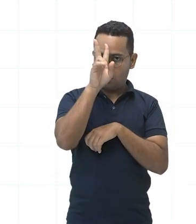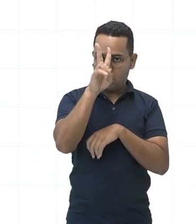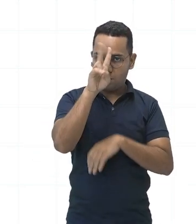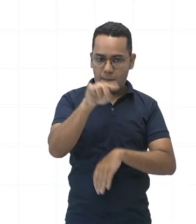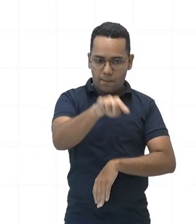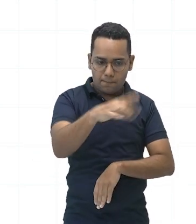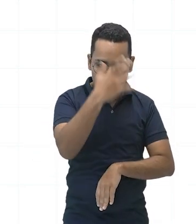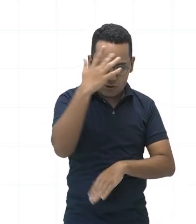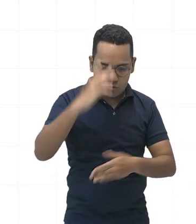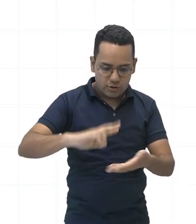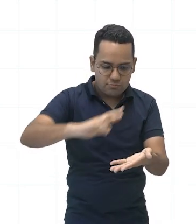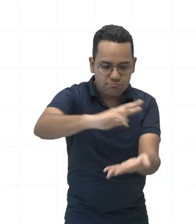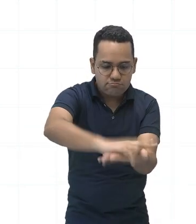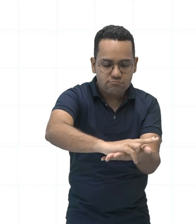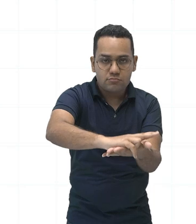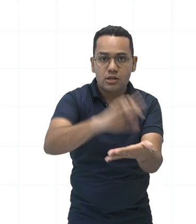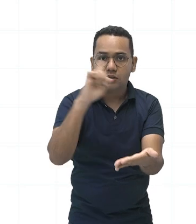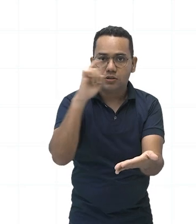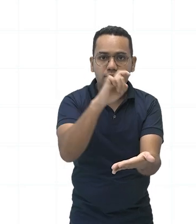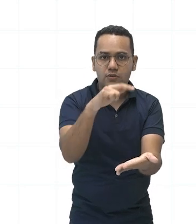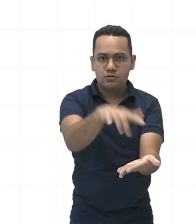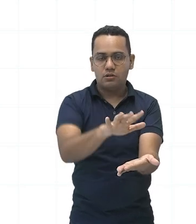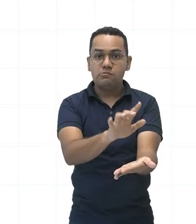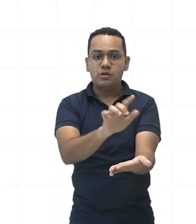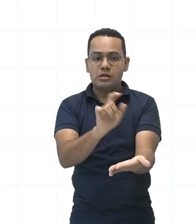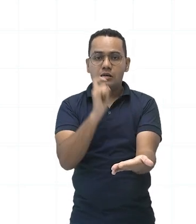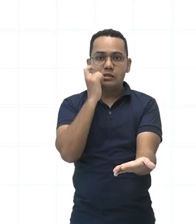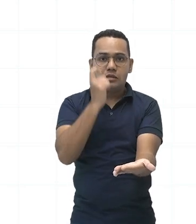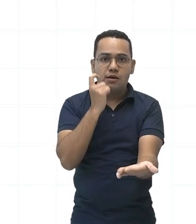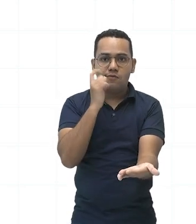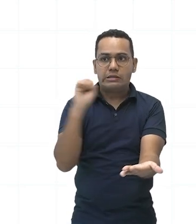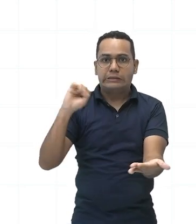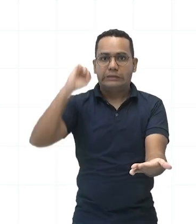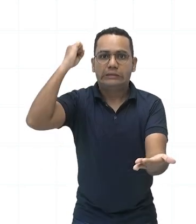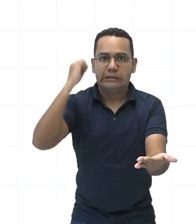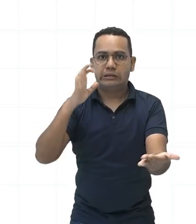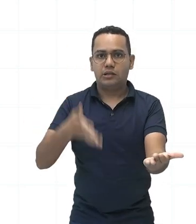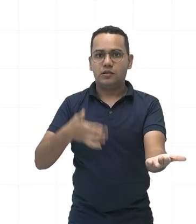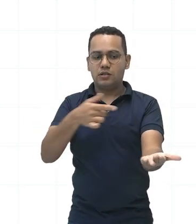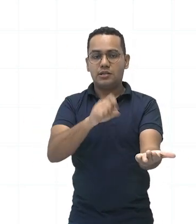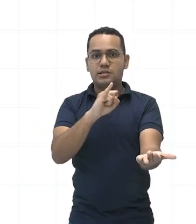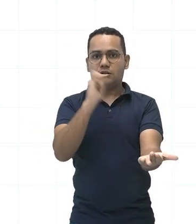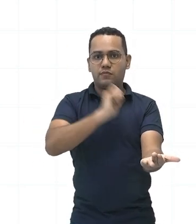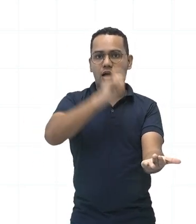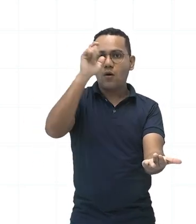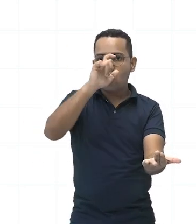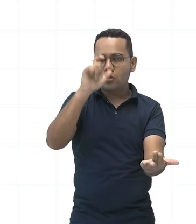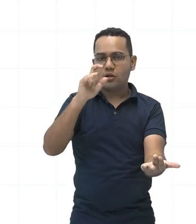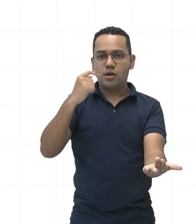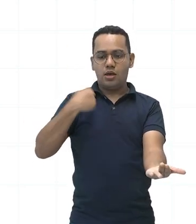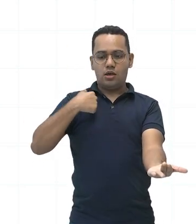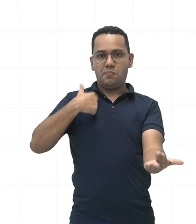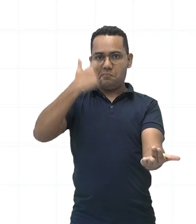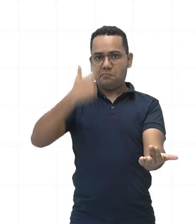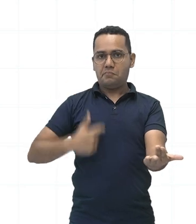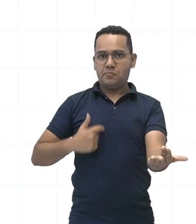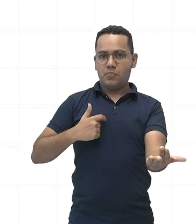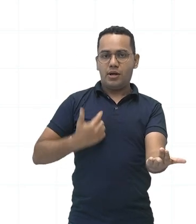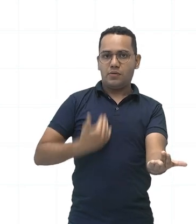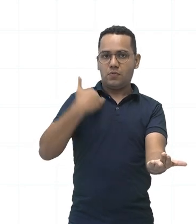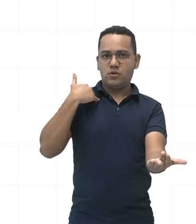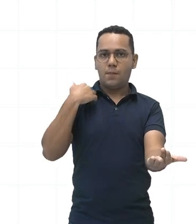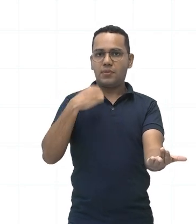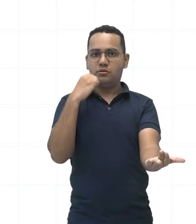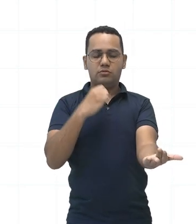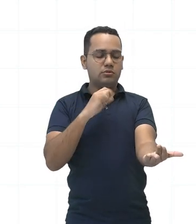situação difícil, muito provavelmente ela vai estar nervosa, se ela estiver consciente, obviamente. Então, você precisa manter a calma para poder